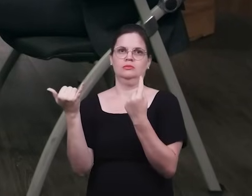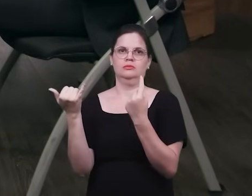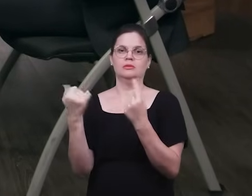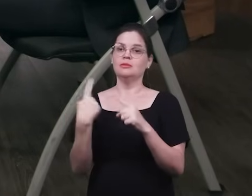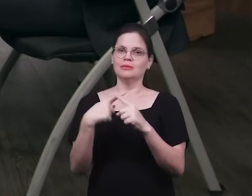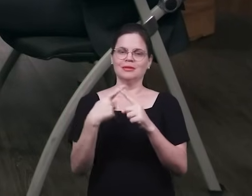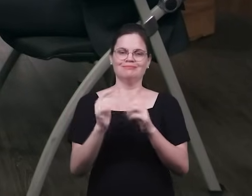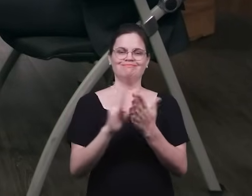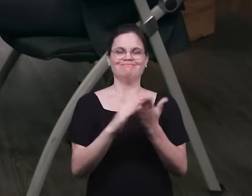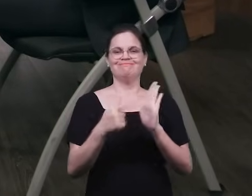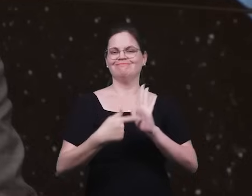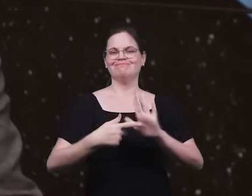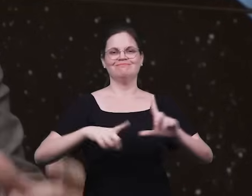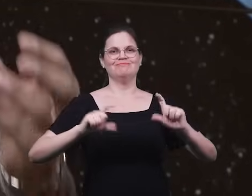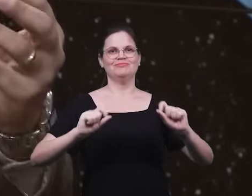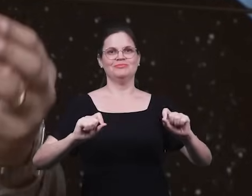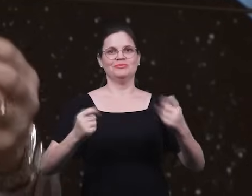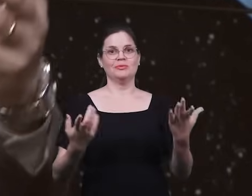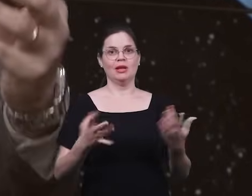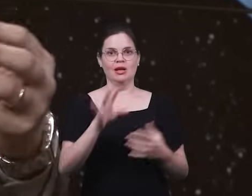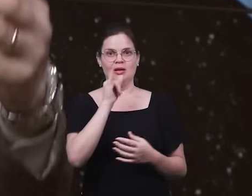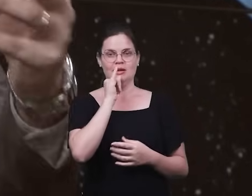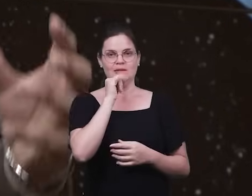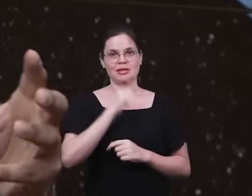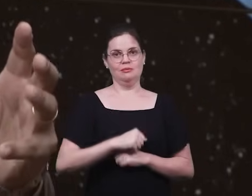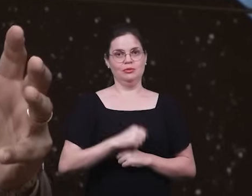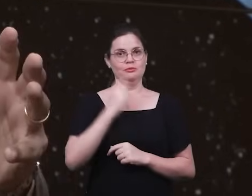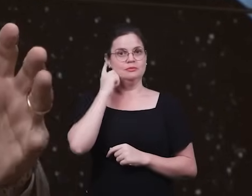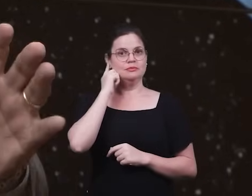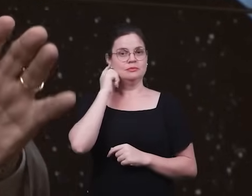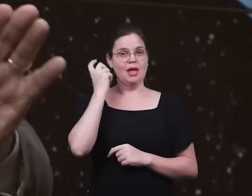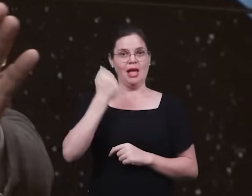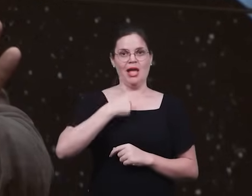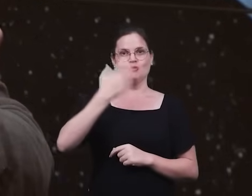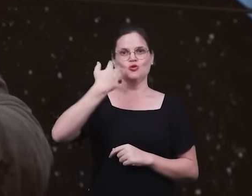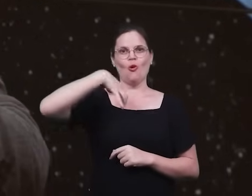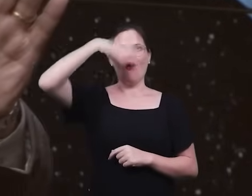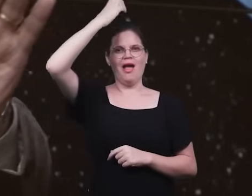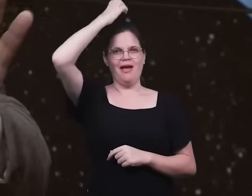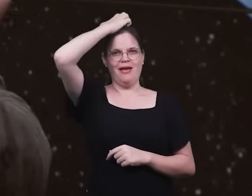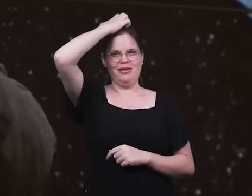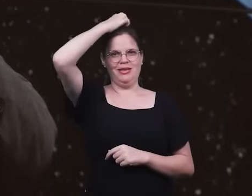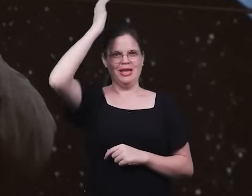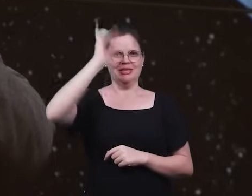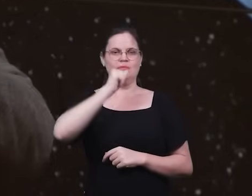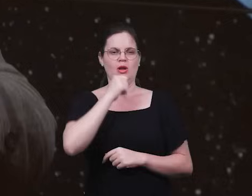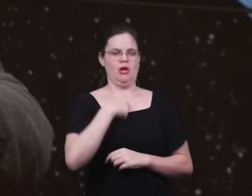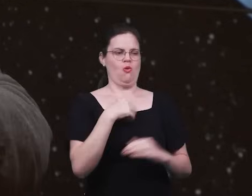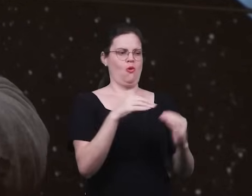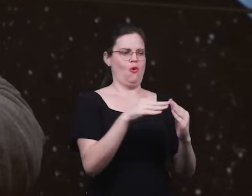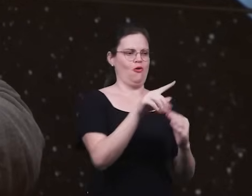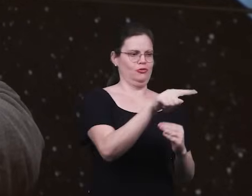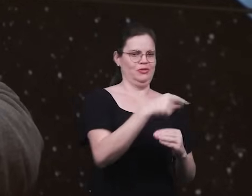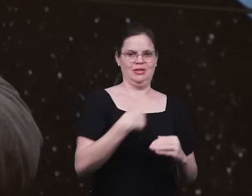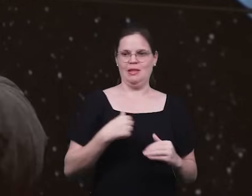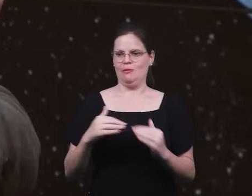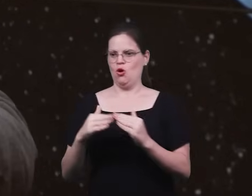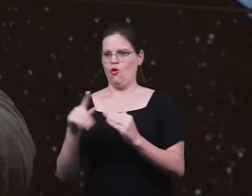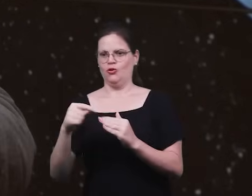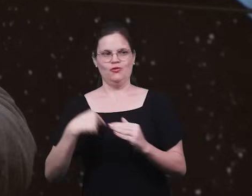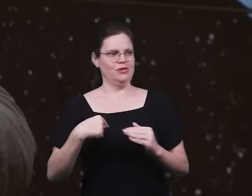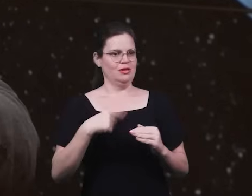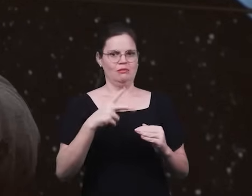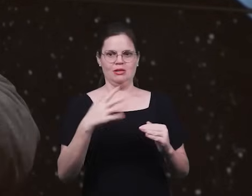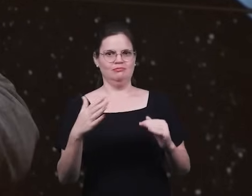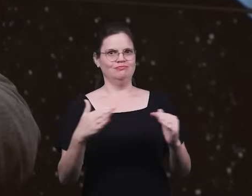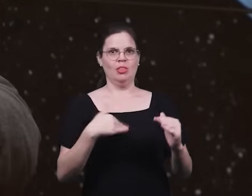possível que uma um Reino dividido subsista ou seja primeiro você só pode ouvir uma voz que a voz